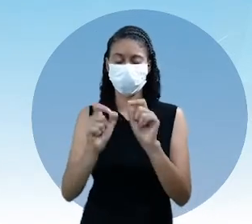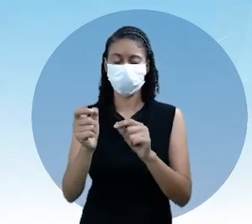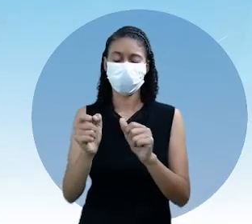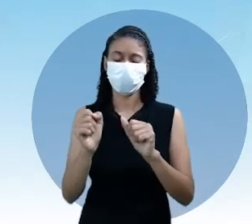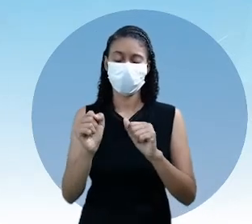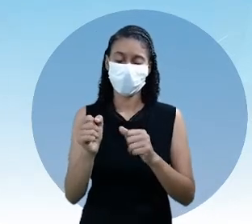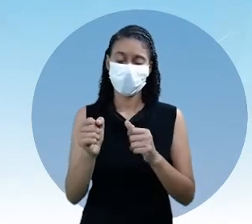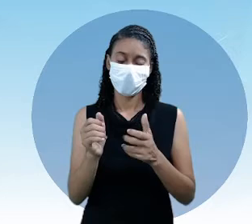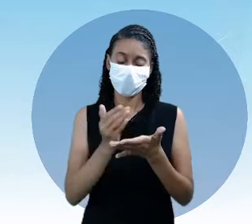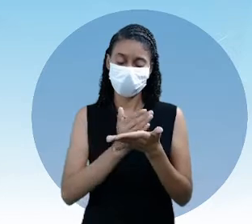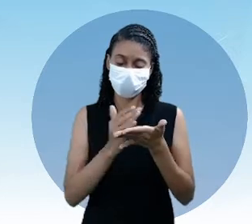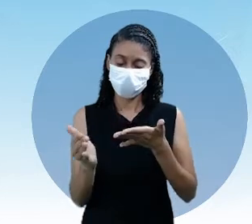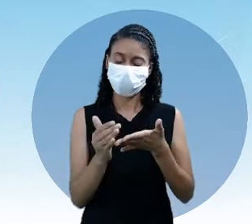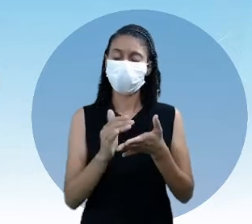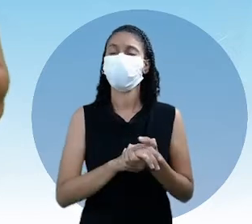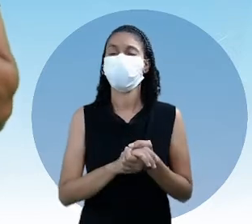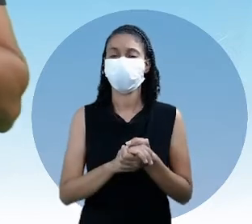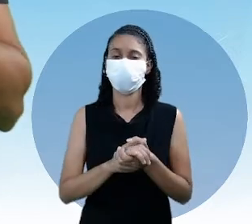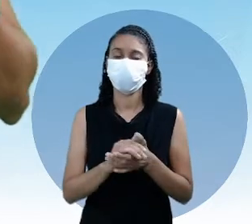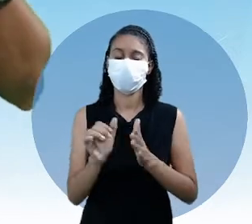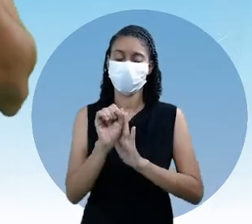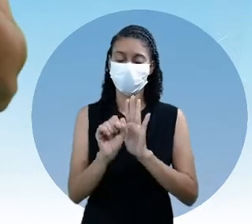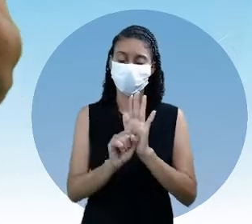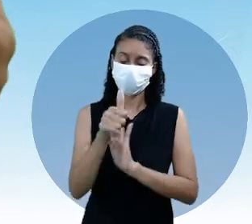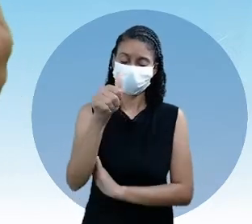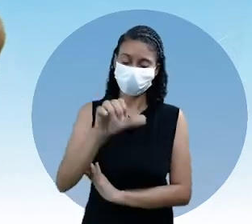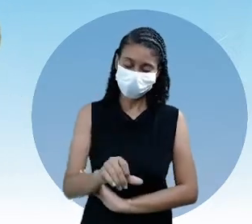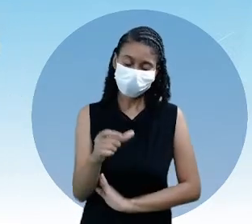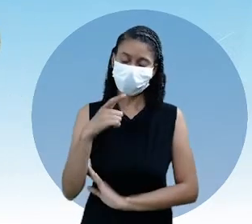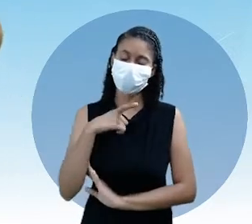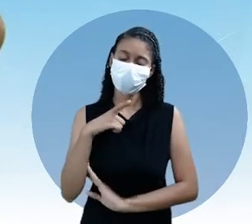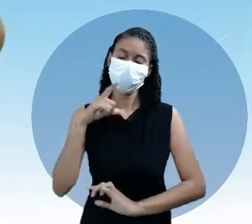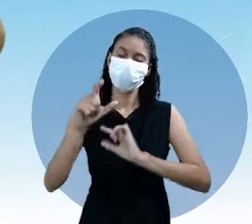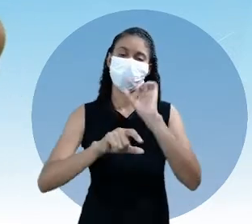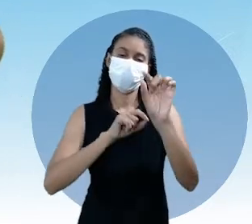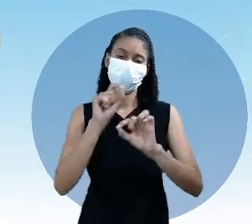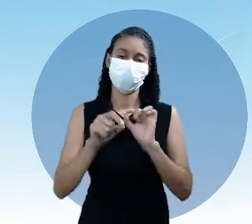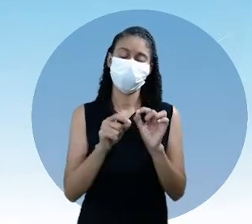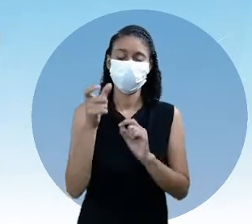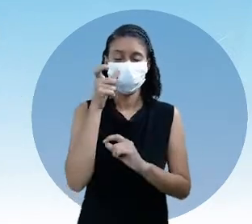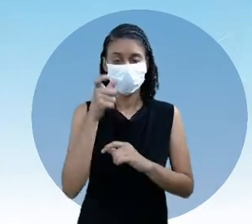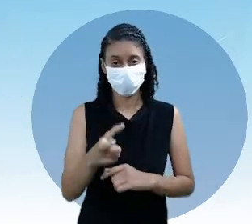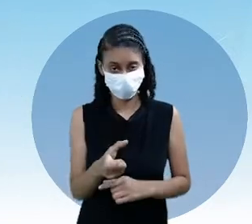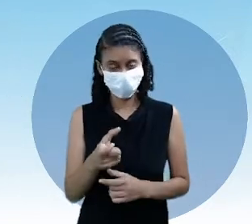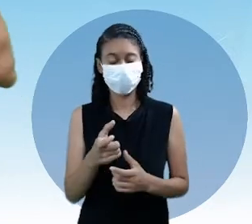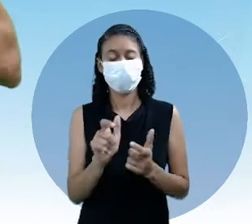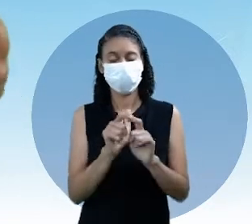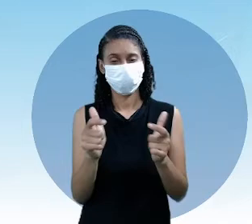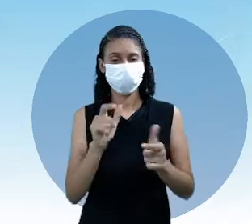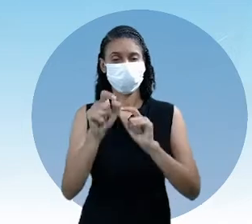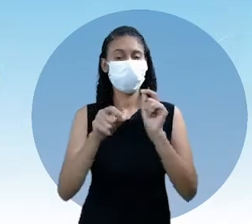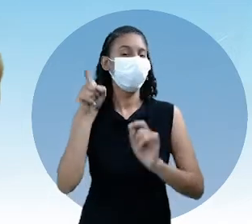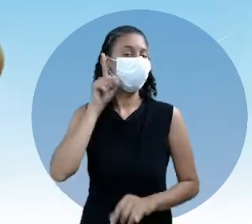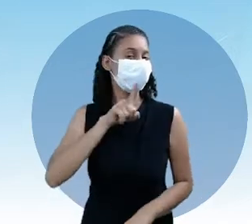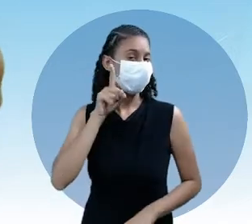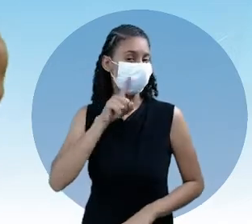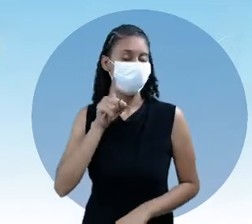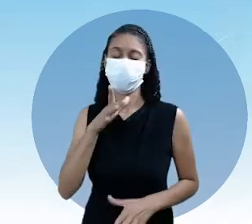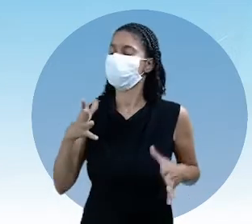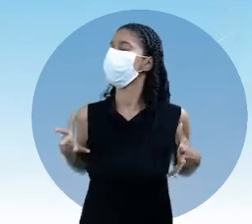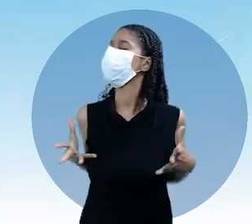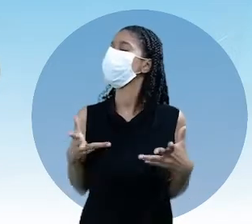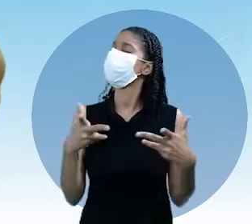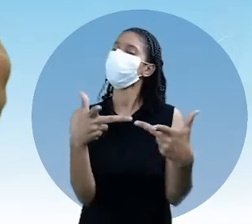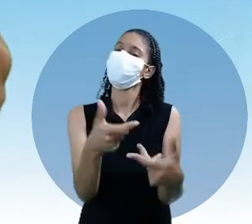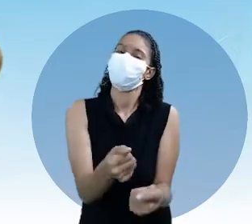terço do século XIX, a gente vai ver que vai haver um interesse enorme dos Estados Unidos em torno